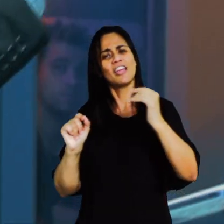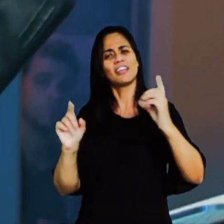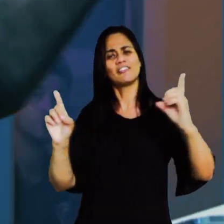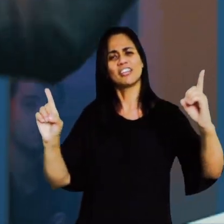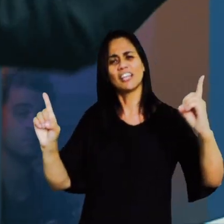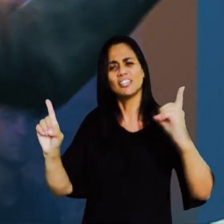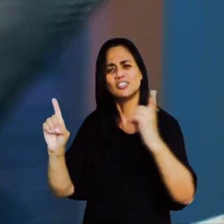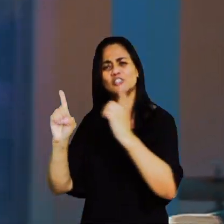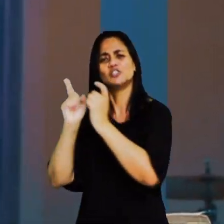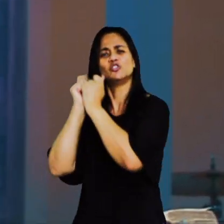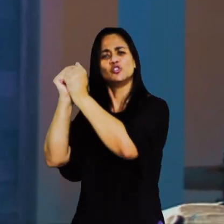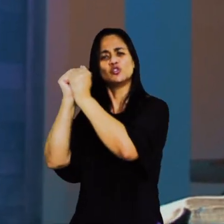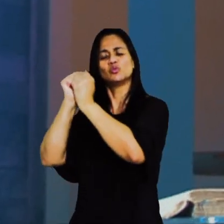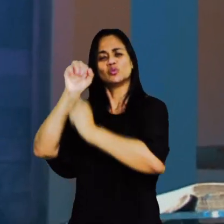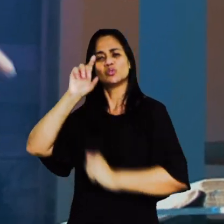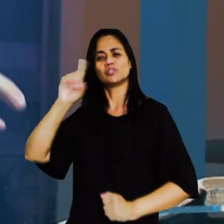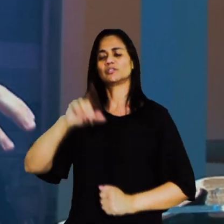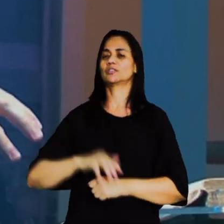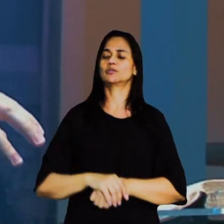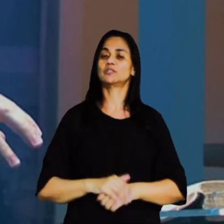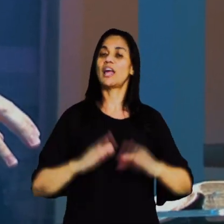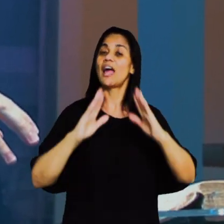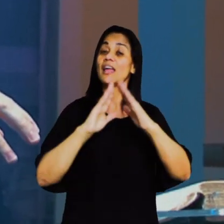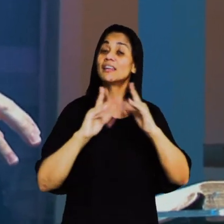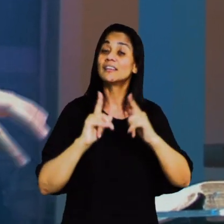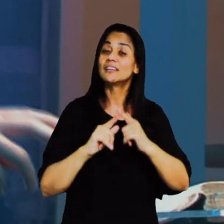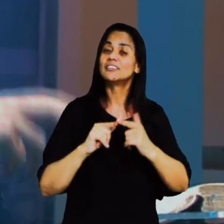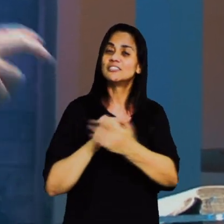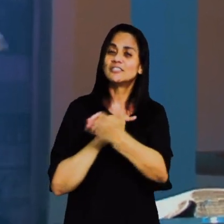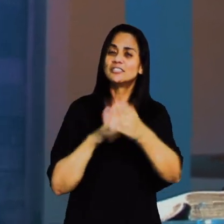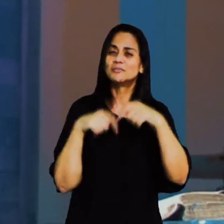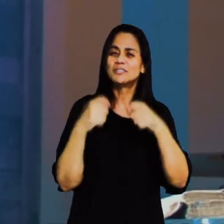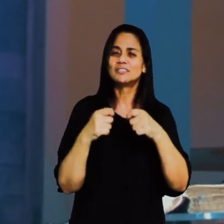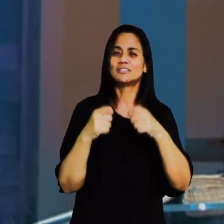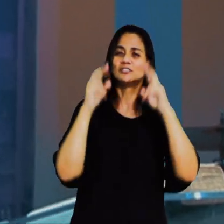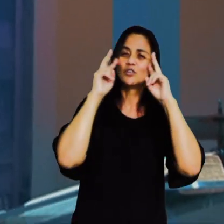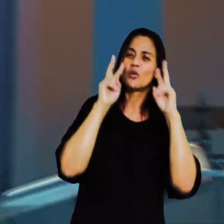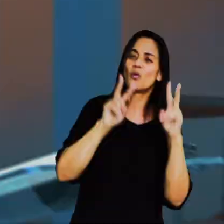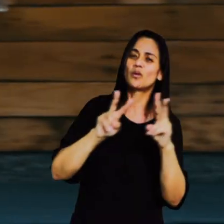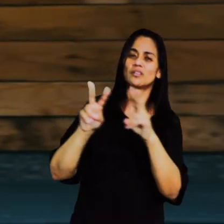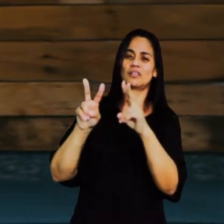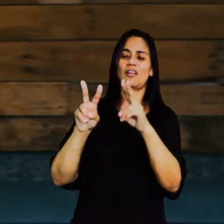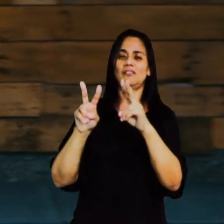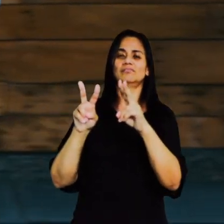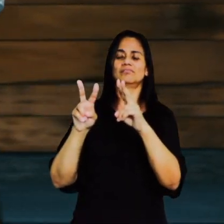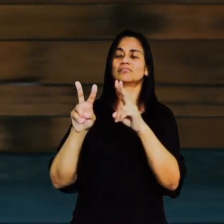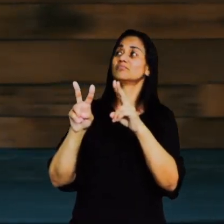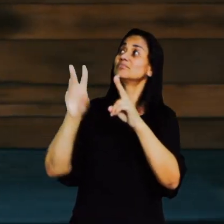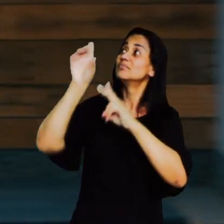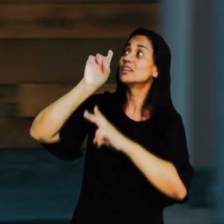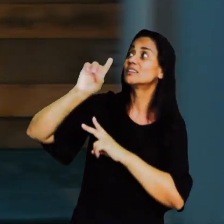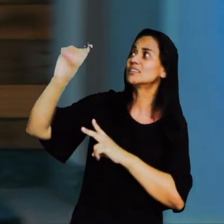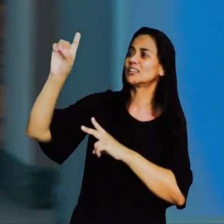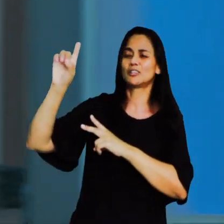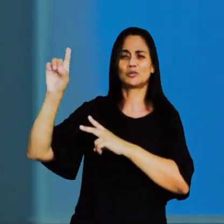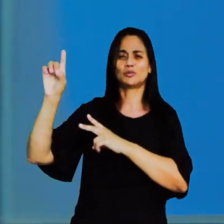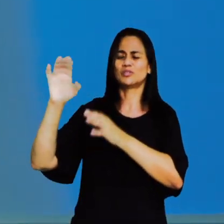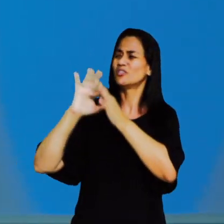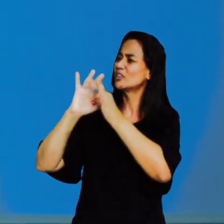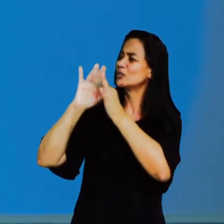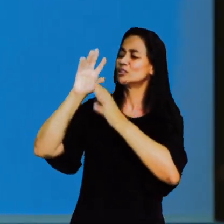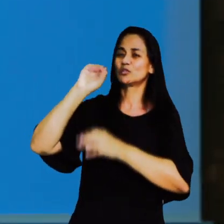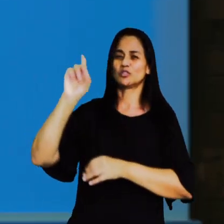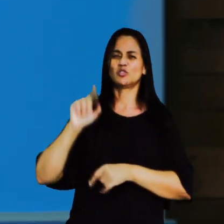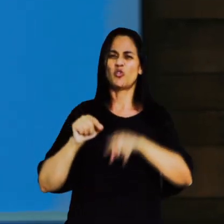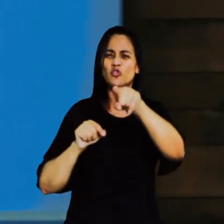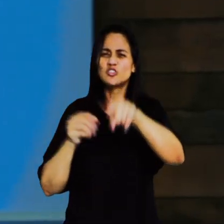quê? Porque esse desejo vai estar dentro dessa pessoa. Não tem como você dizer que é novo convertido e você não tem o desejo de chegar perto de Deus.